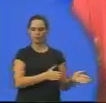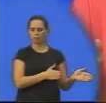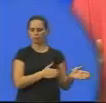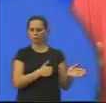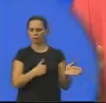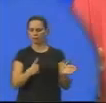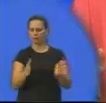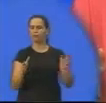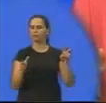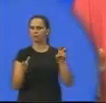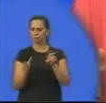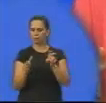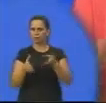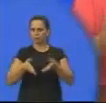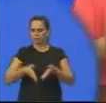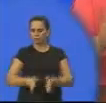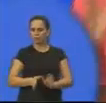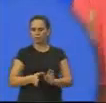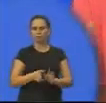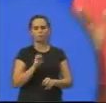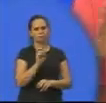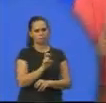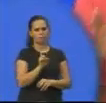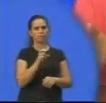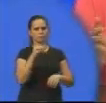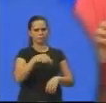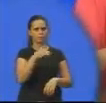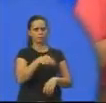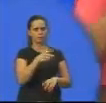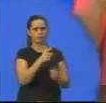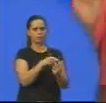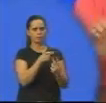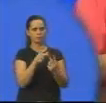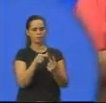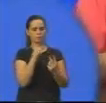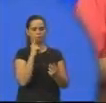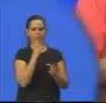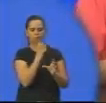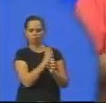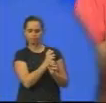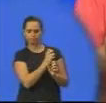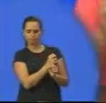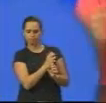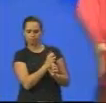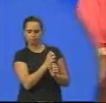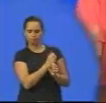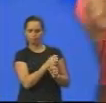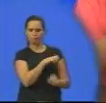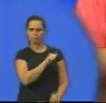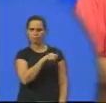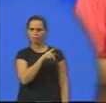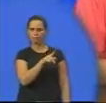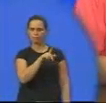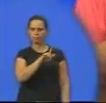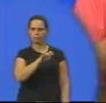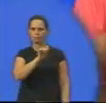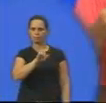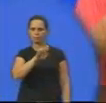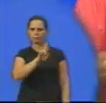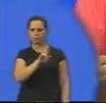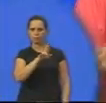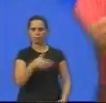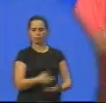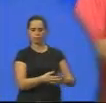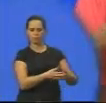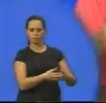quinto minuto do nascimento. A partir destes 2 índices é tirada uma média que é o Apgar do bebê. Todos